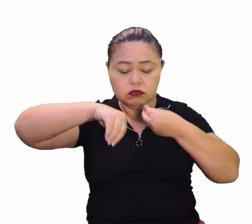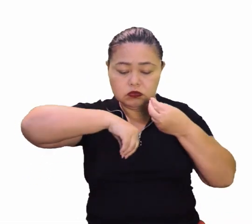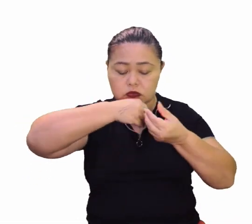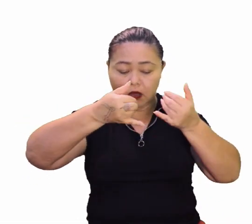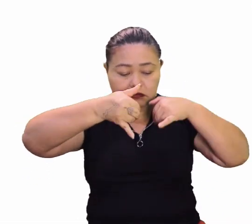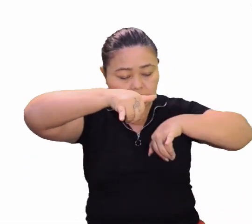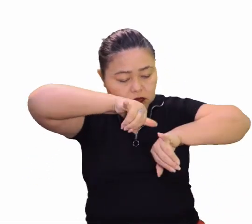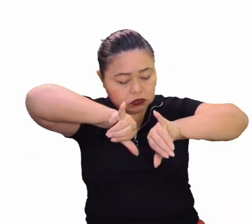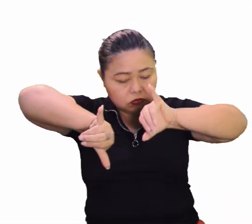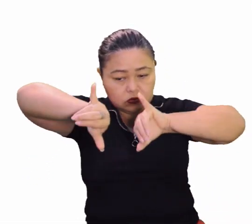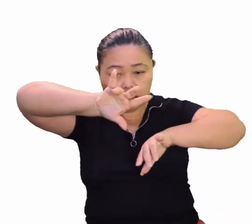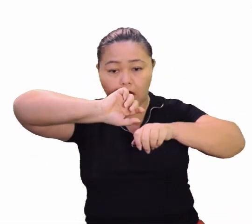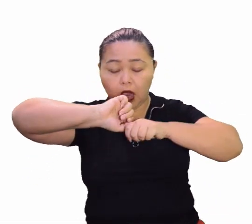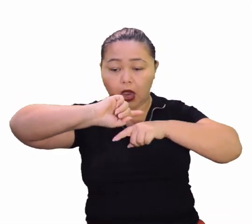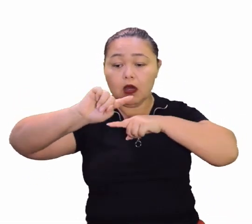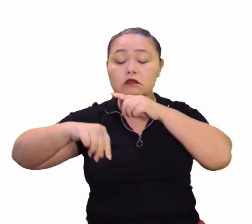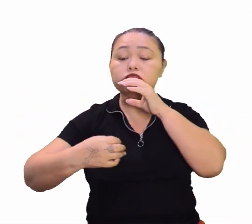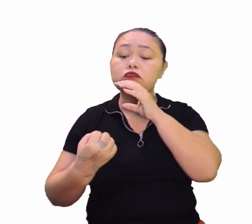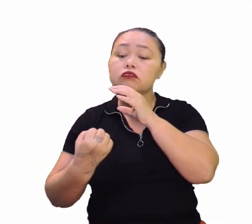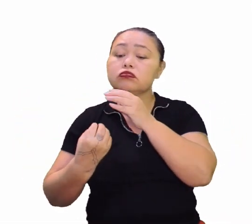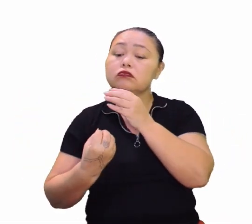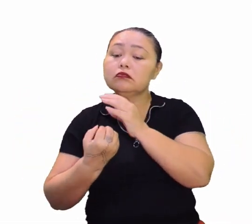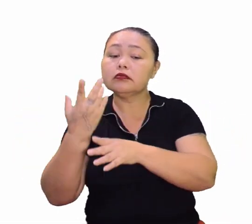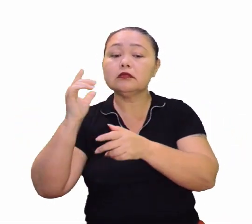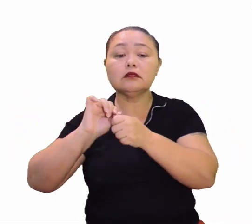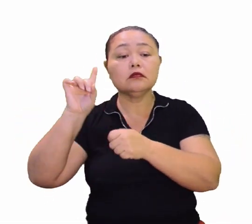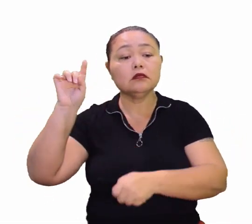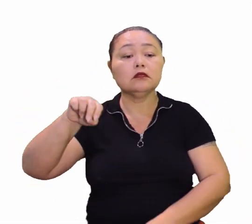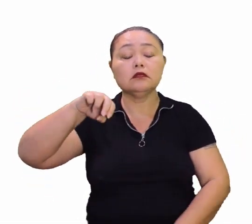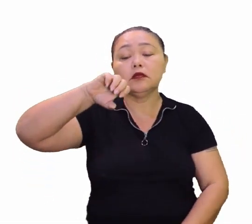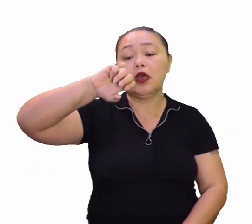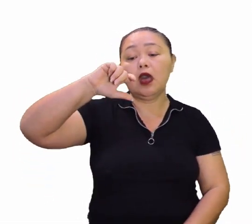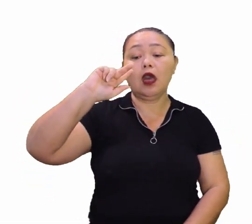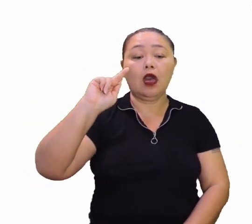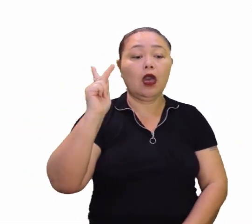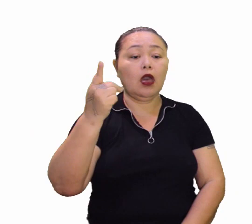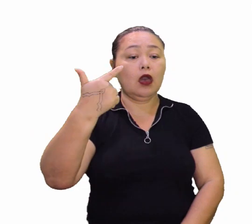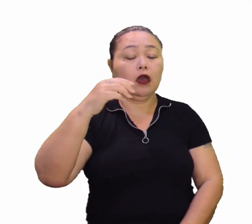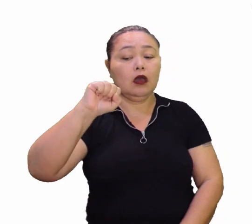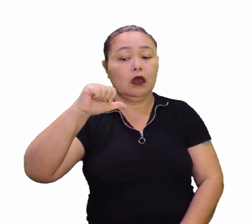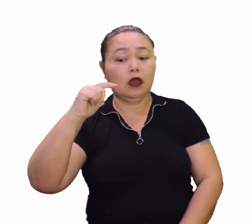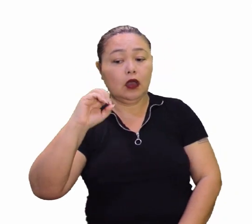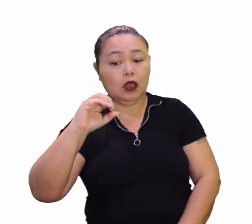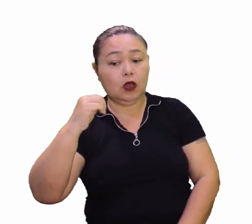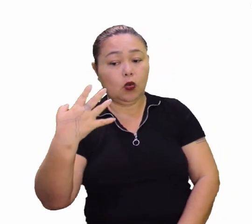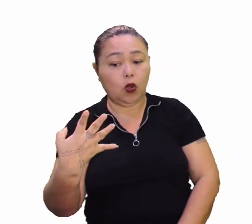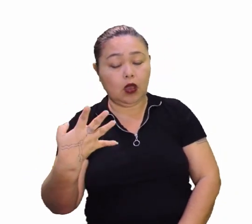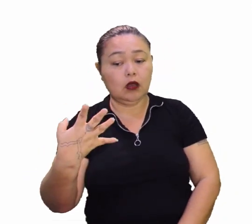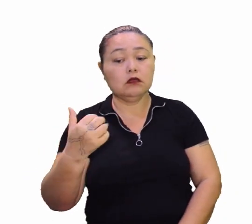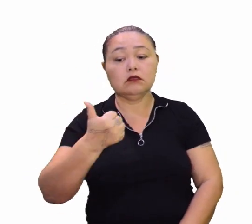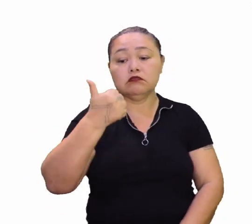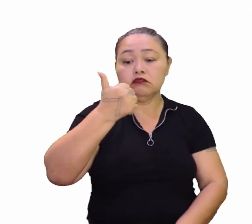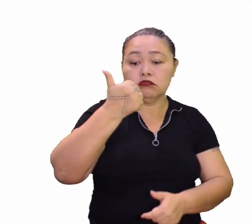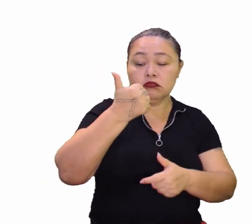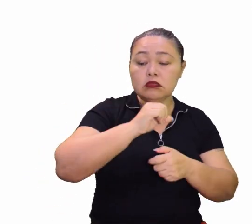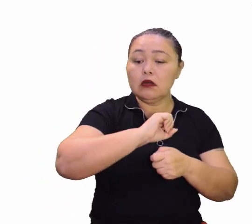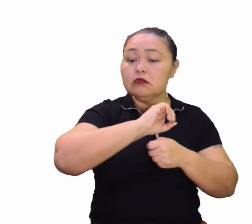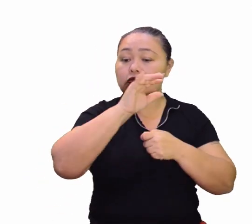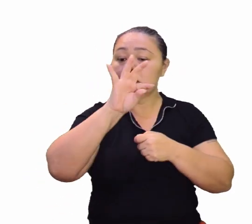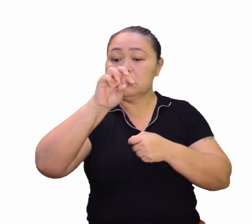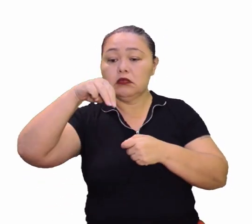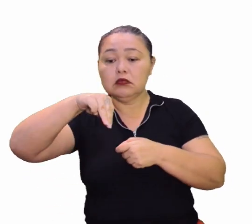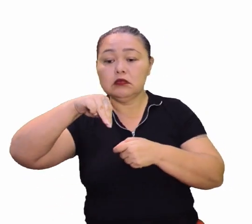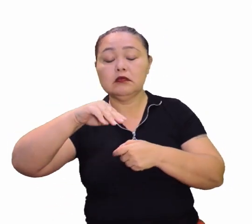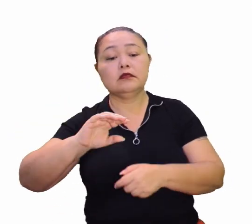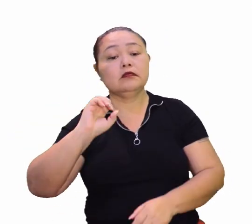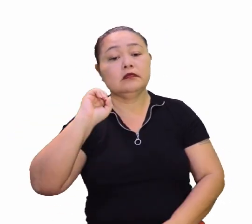química que está dos primeiros gases lançados de forma primária, direta na